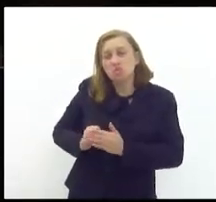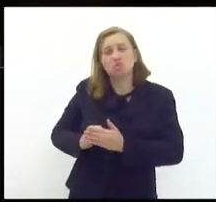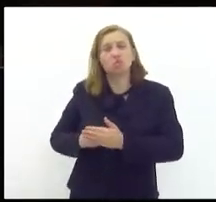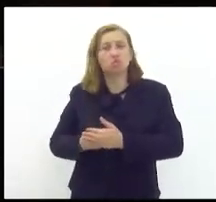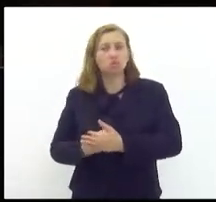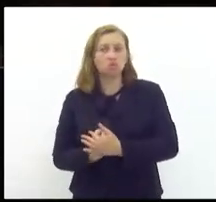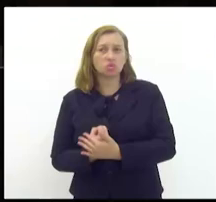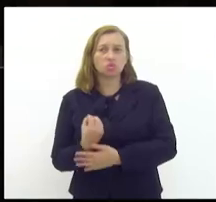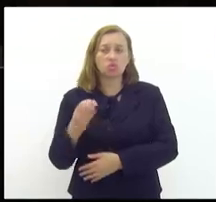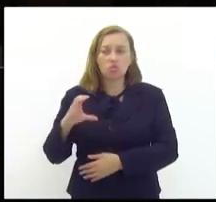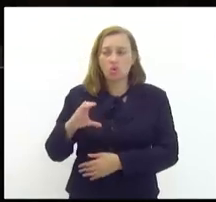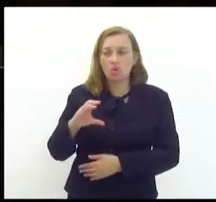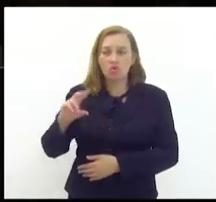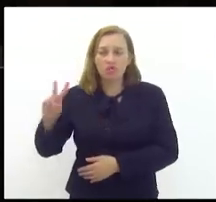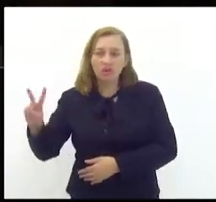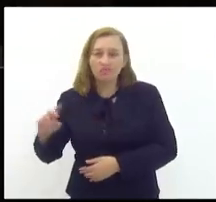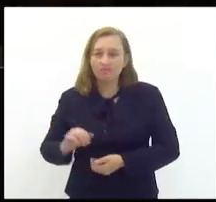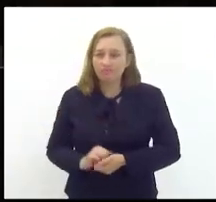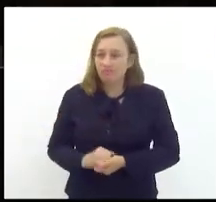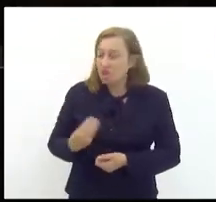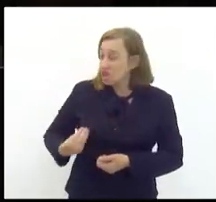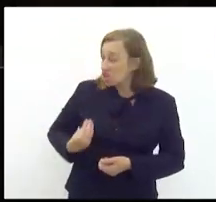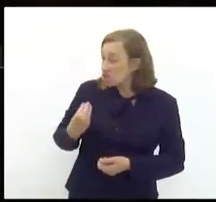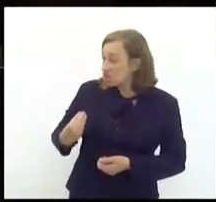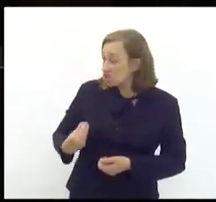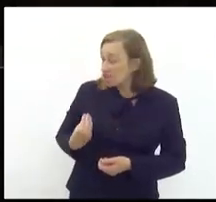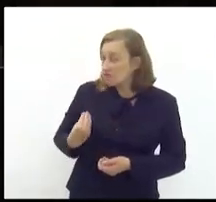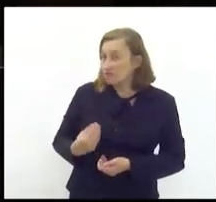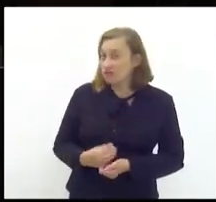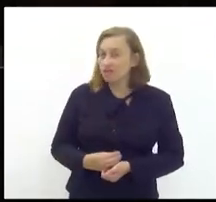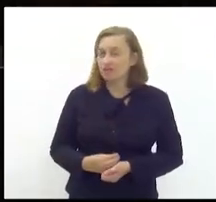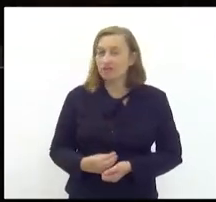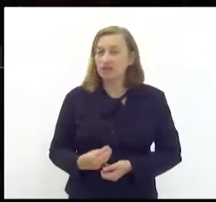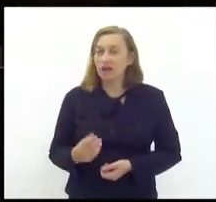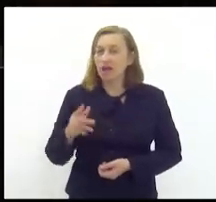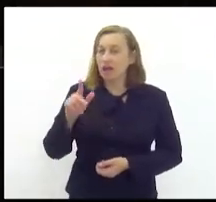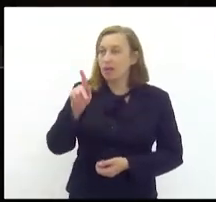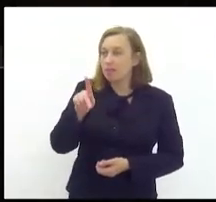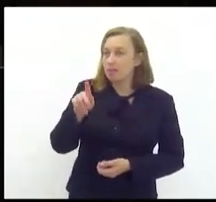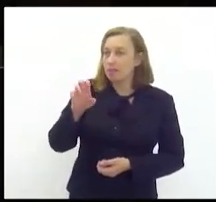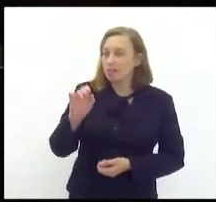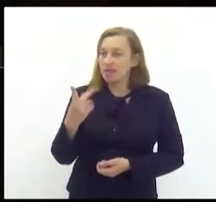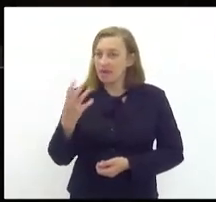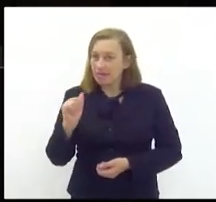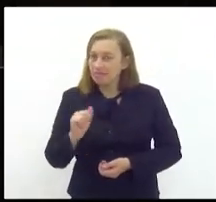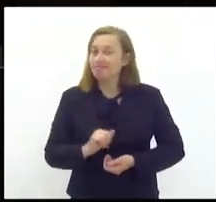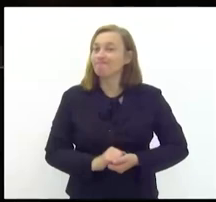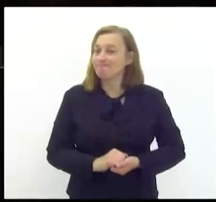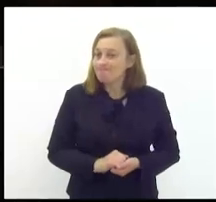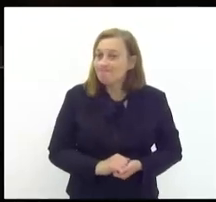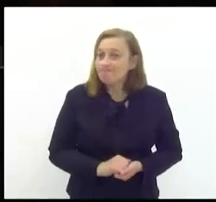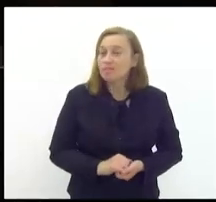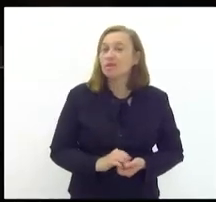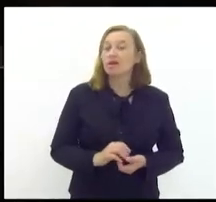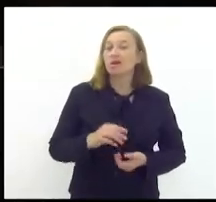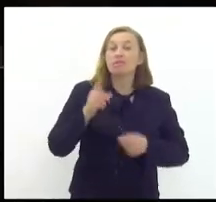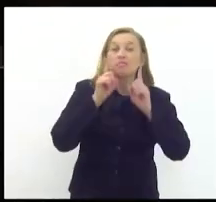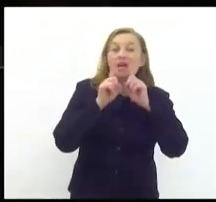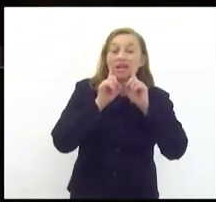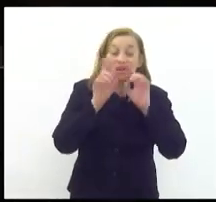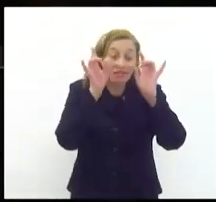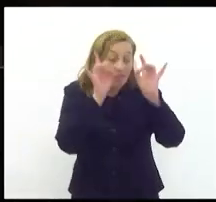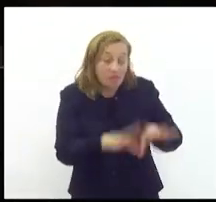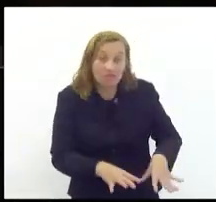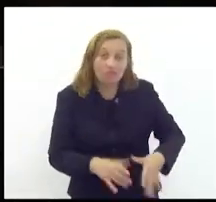Comando Vermelho que vive no complexo da penha Deputado Morais Maricá está largado nós